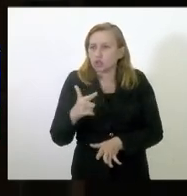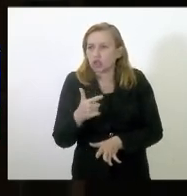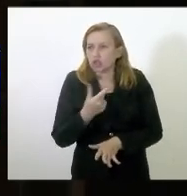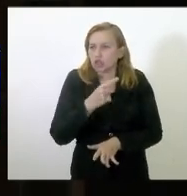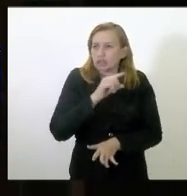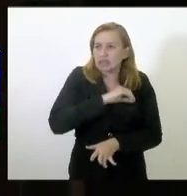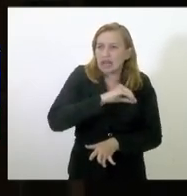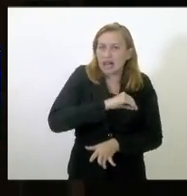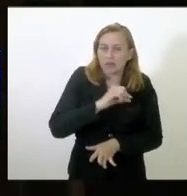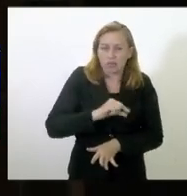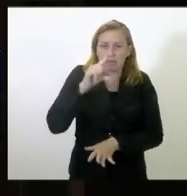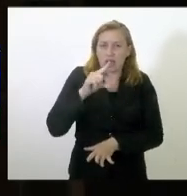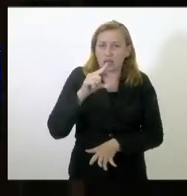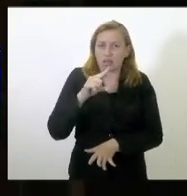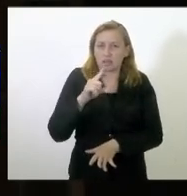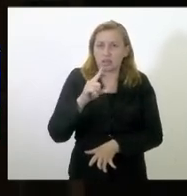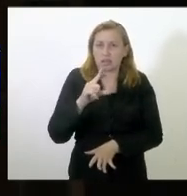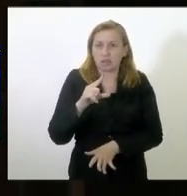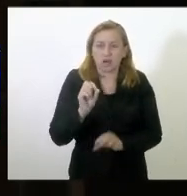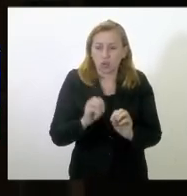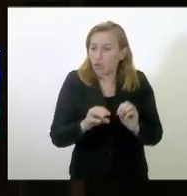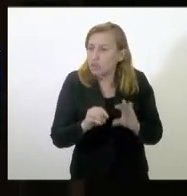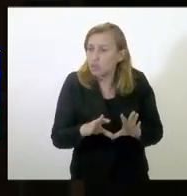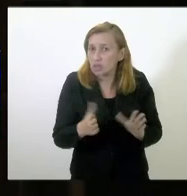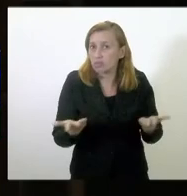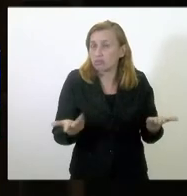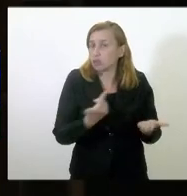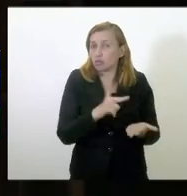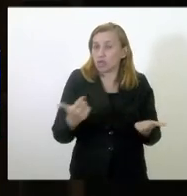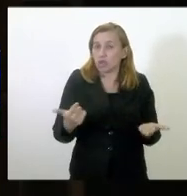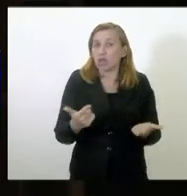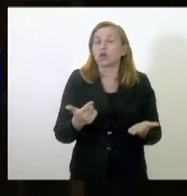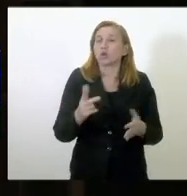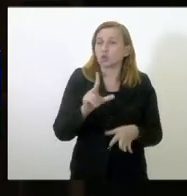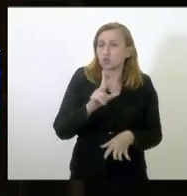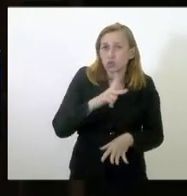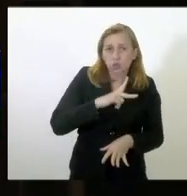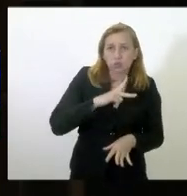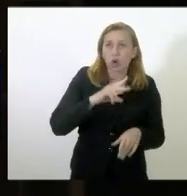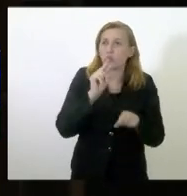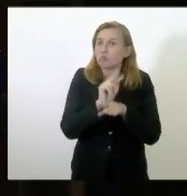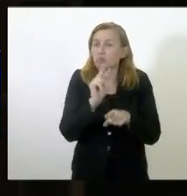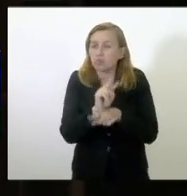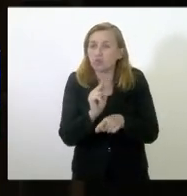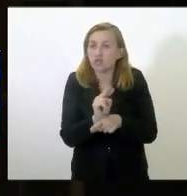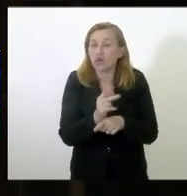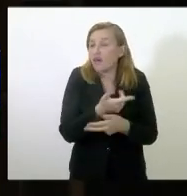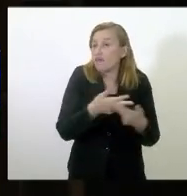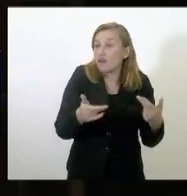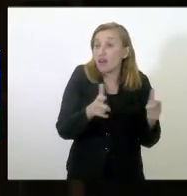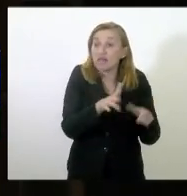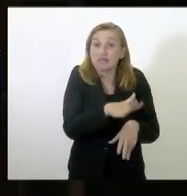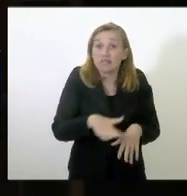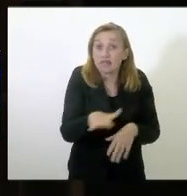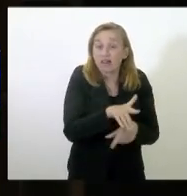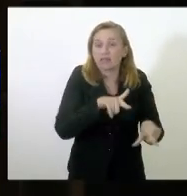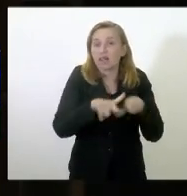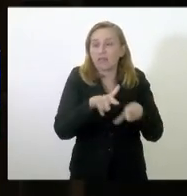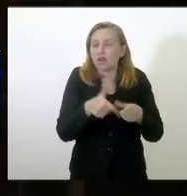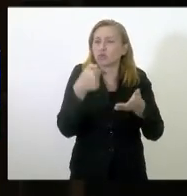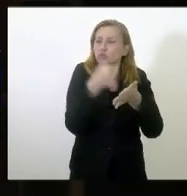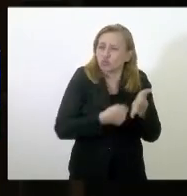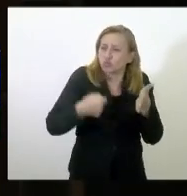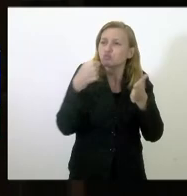ter aumento, os próprios auditores fiscais, são várias categorias aí que estão